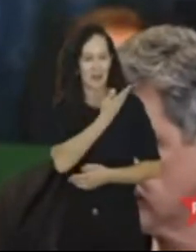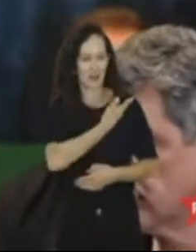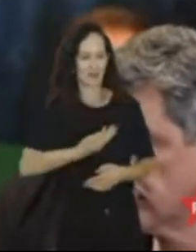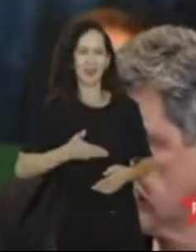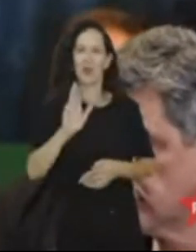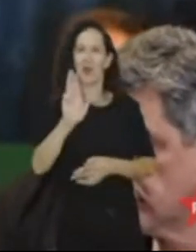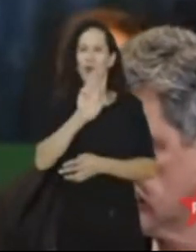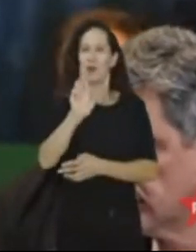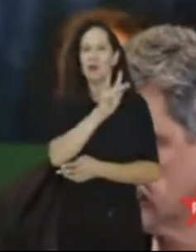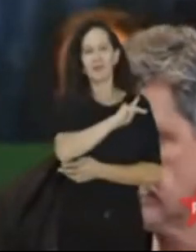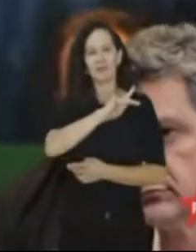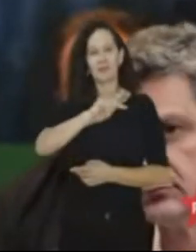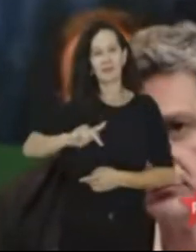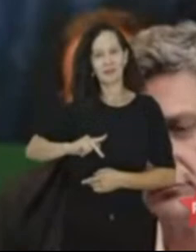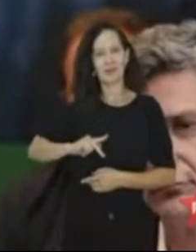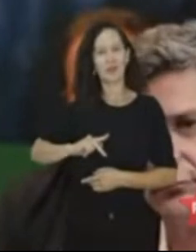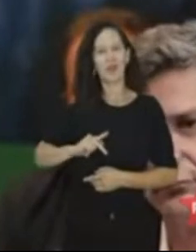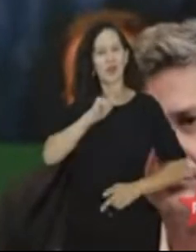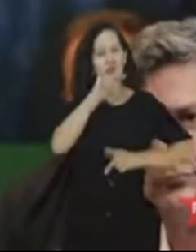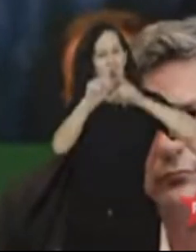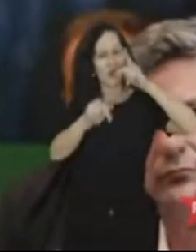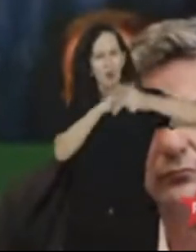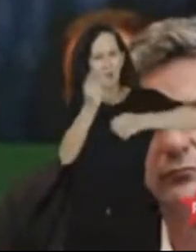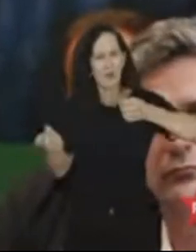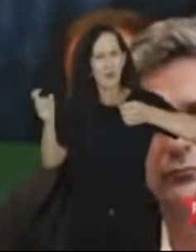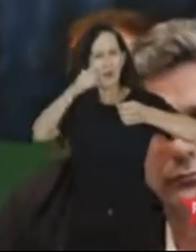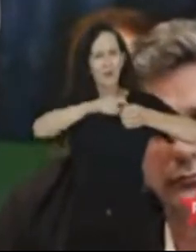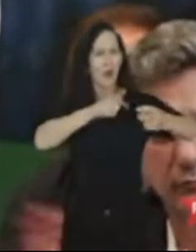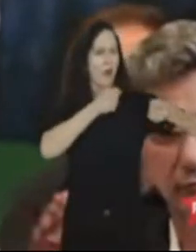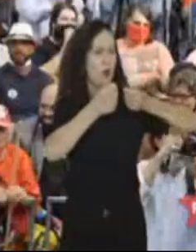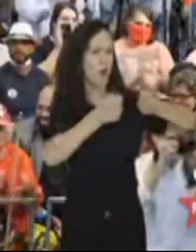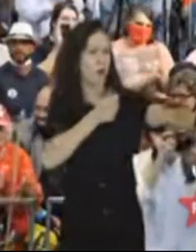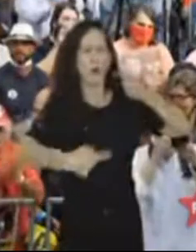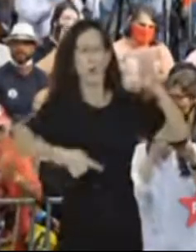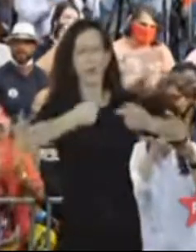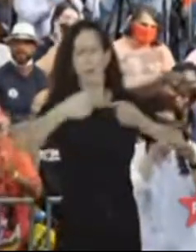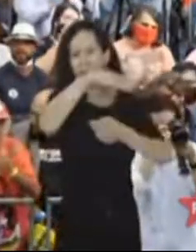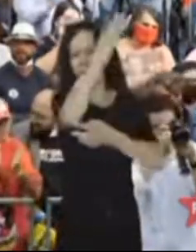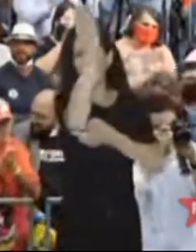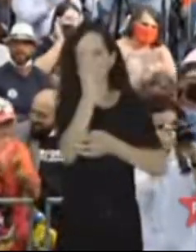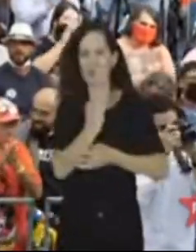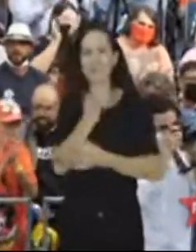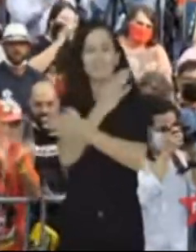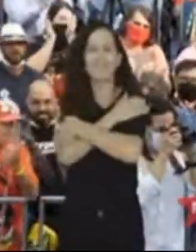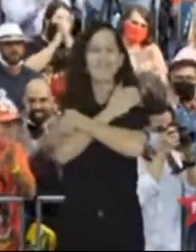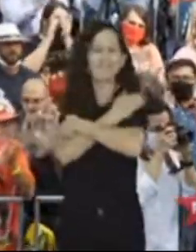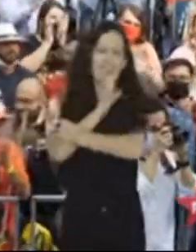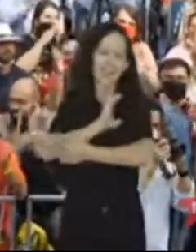presidente e o povo de novo no comando das políticas do Brasil. Abraço, companheirada.